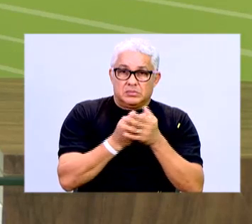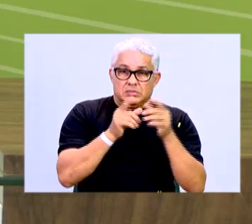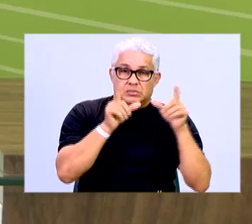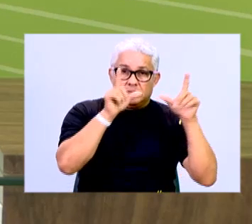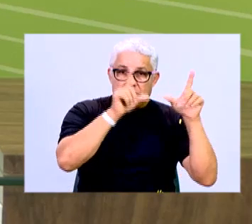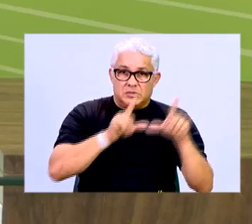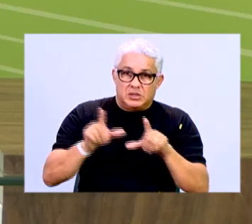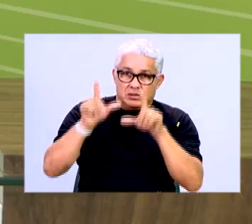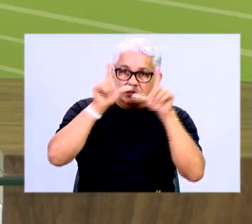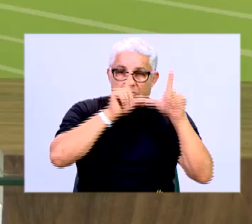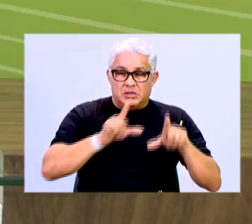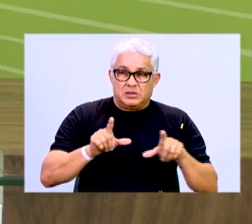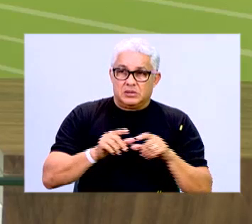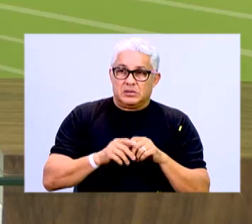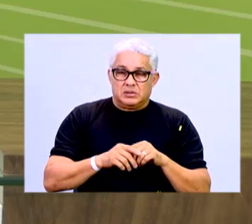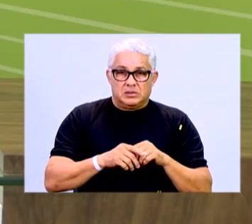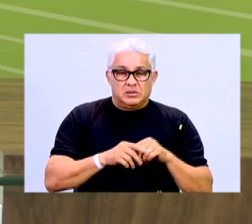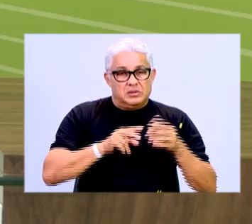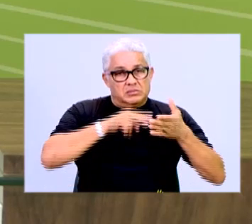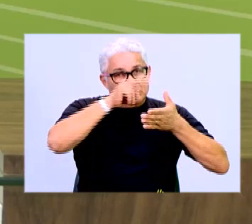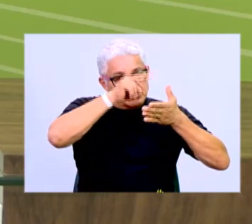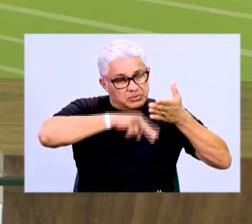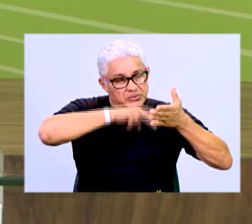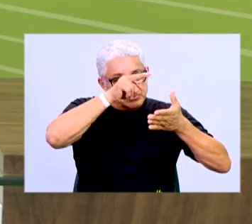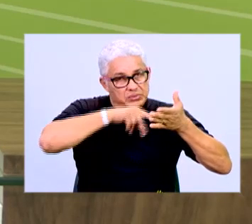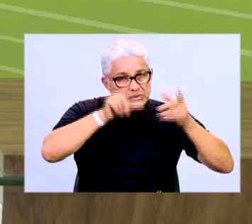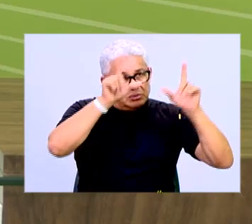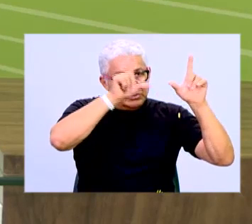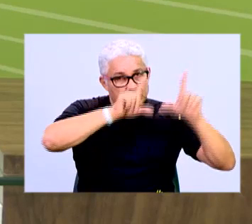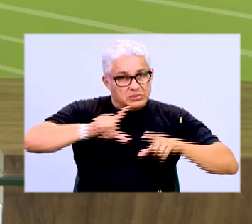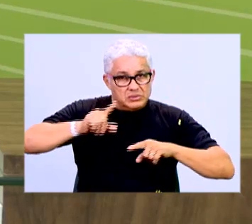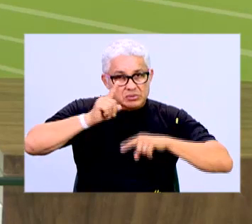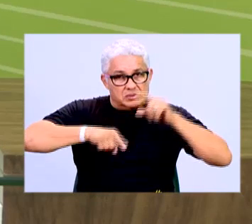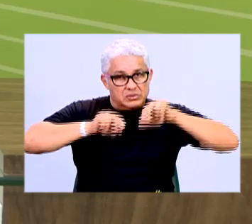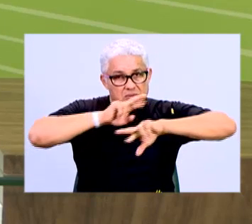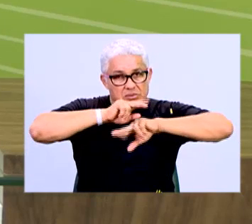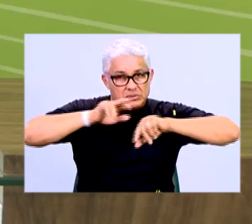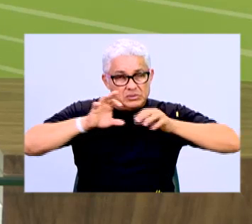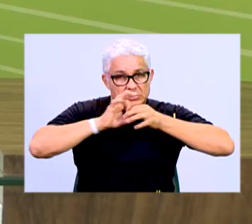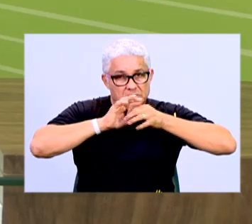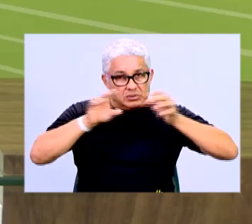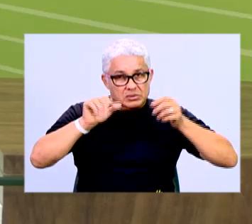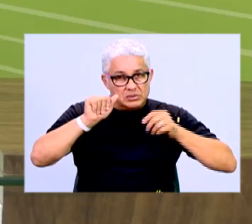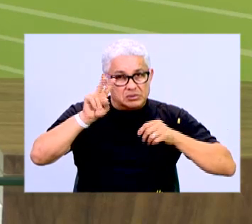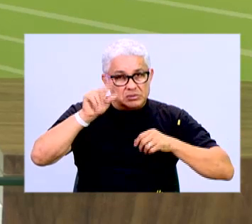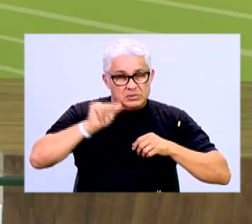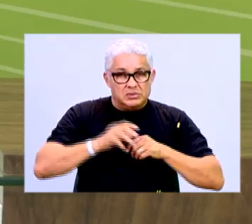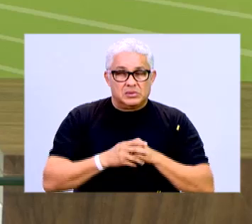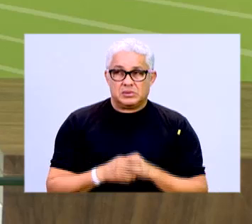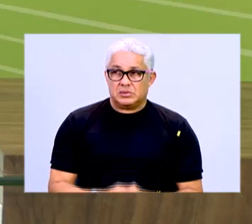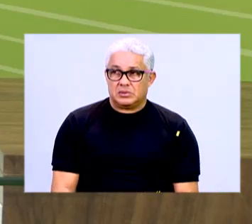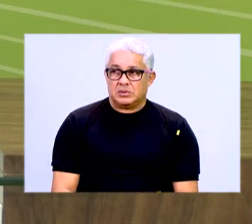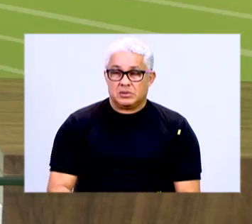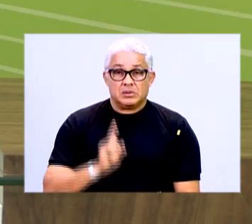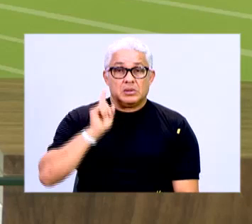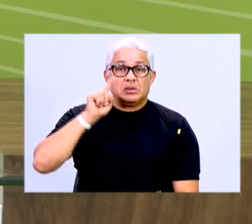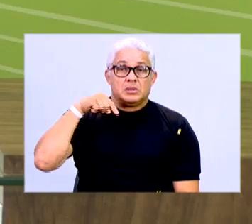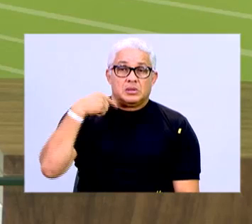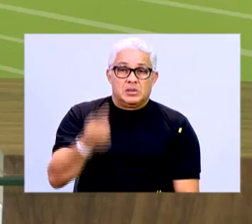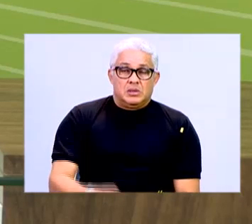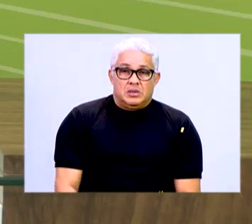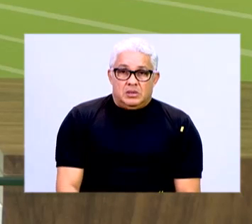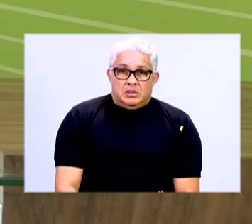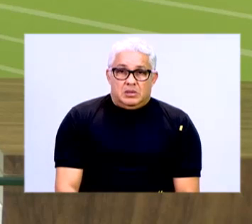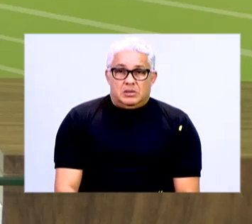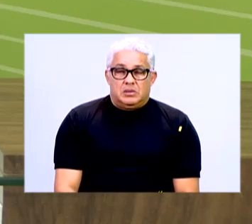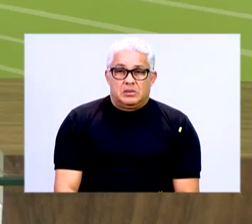slides. Então, vocês dão uma lida nos slides, no material que possa estar disponível lá no AVA. E aí, vocês vão ter